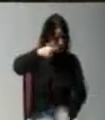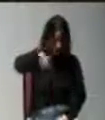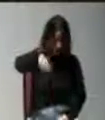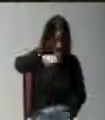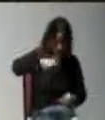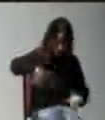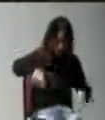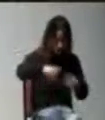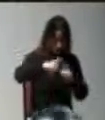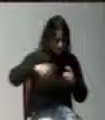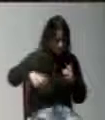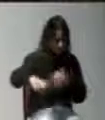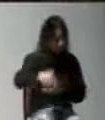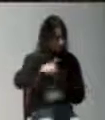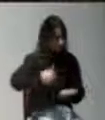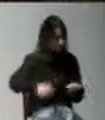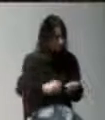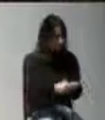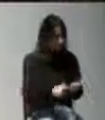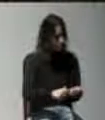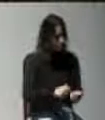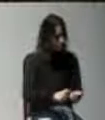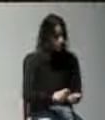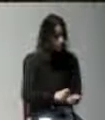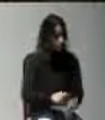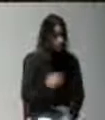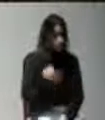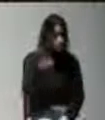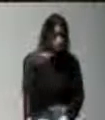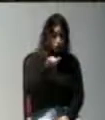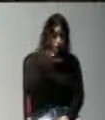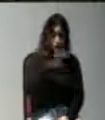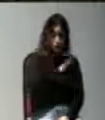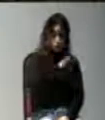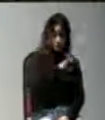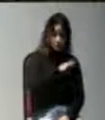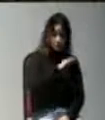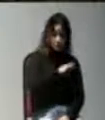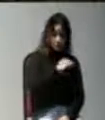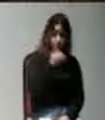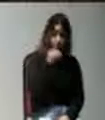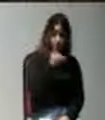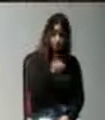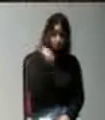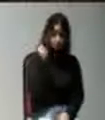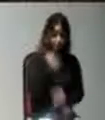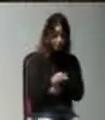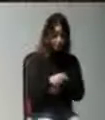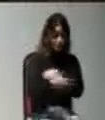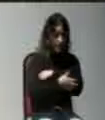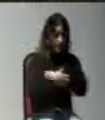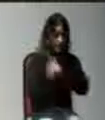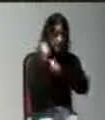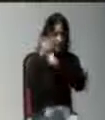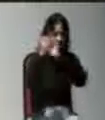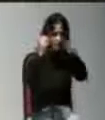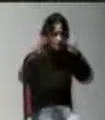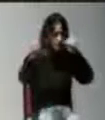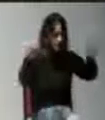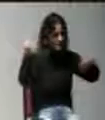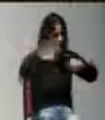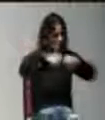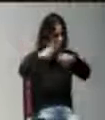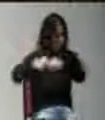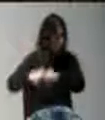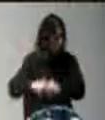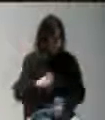ordeira, virtuosa, diz o Chico, que apela para a polícia despachar de volta o povoado para a favela, para a benguela, para a quimera.